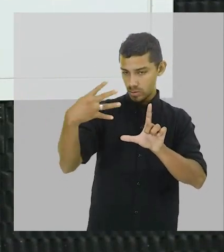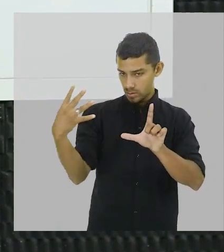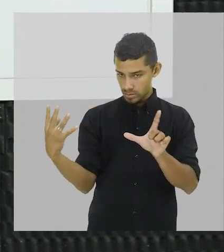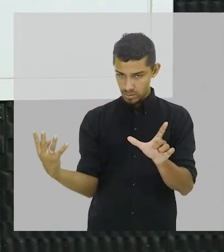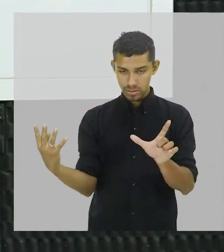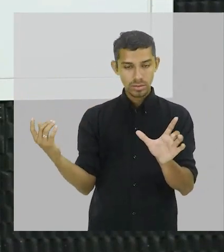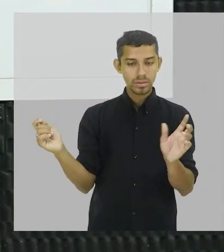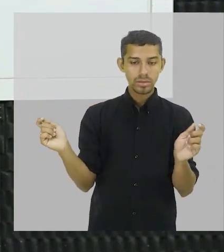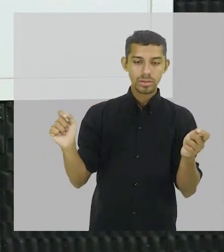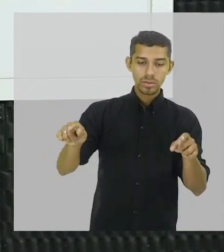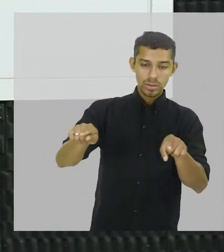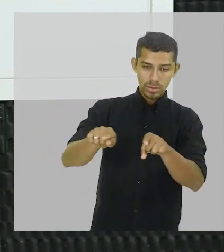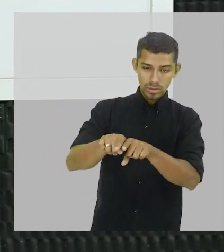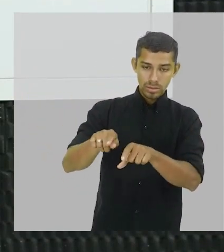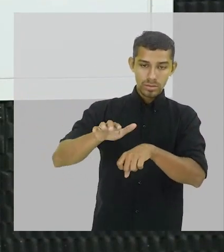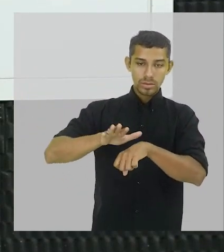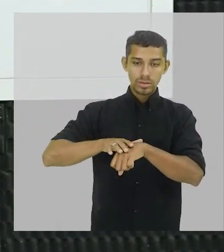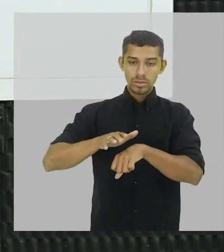radiação